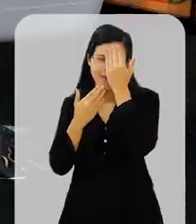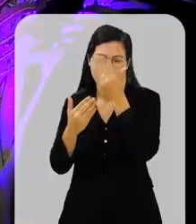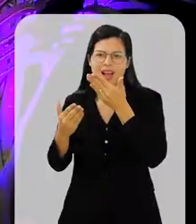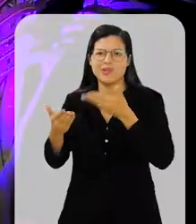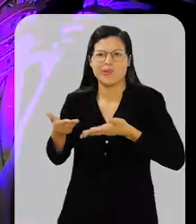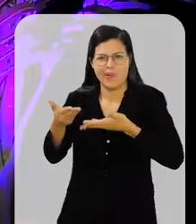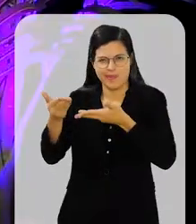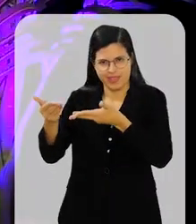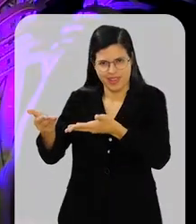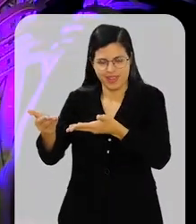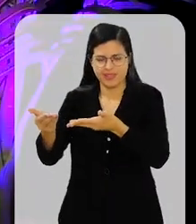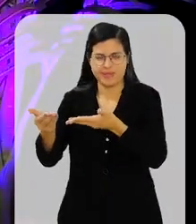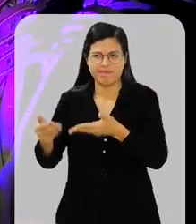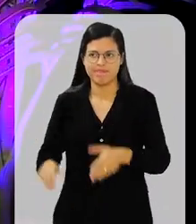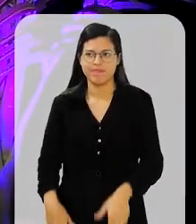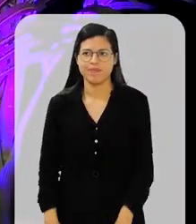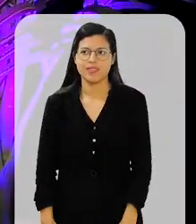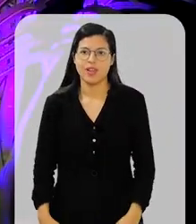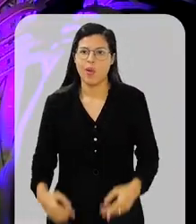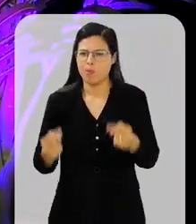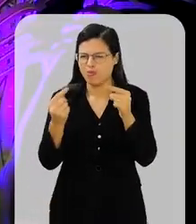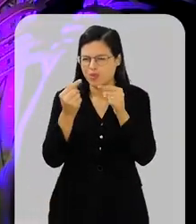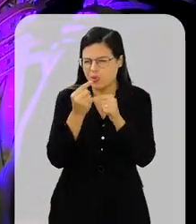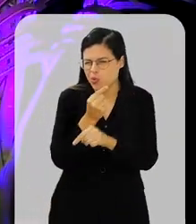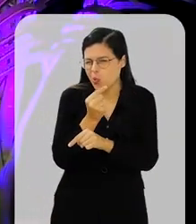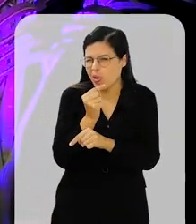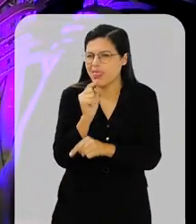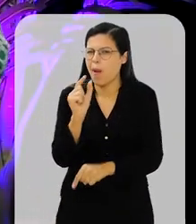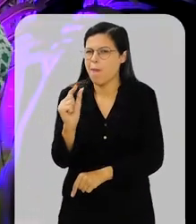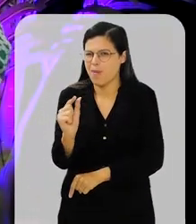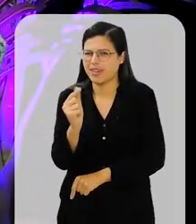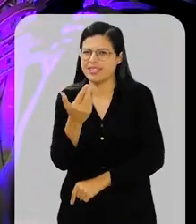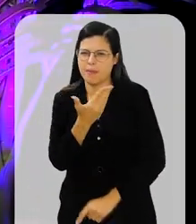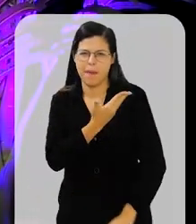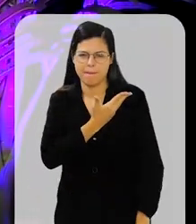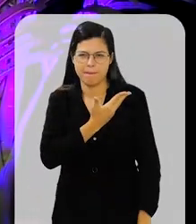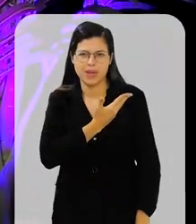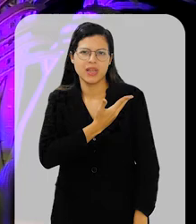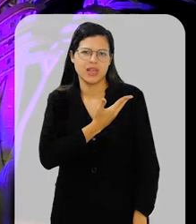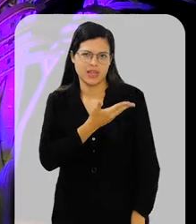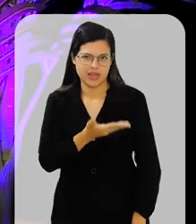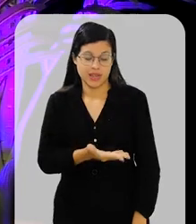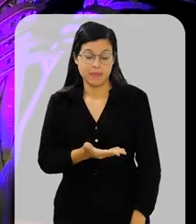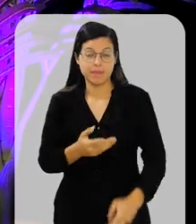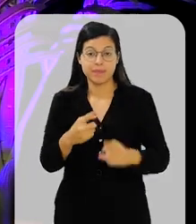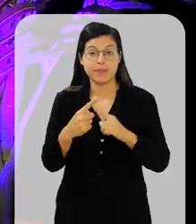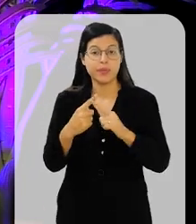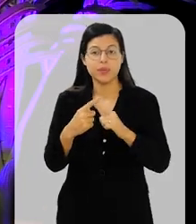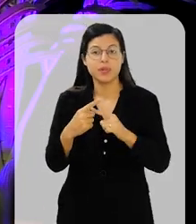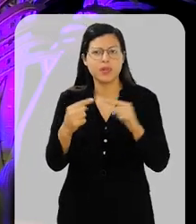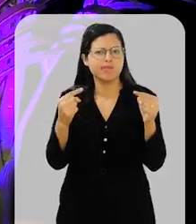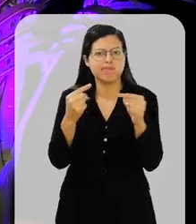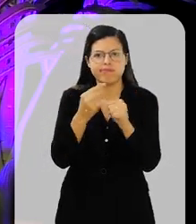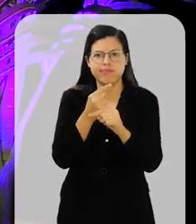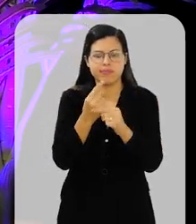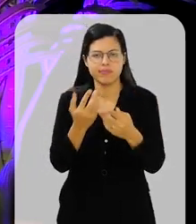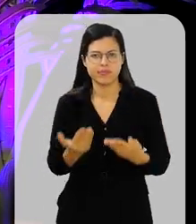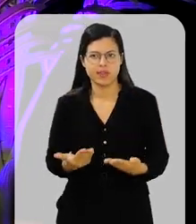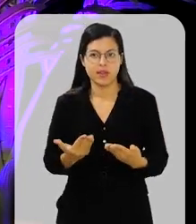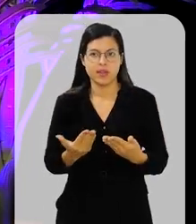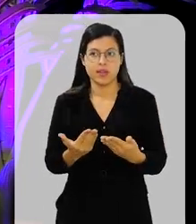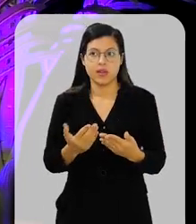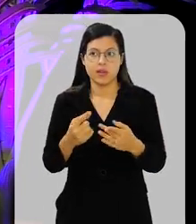primeiramente, obrigada pelo convite. Eu vou discordar um pouquinho da minha grande amiga, doutora Henriette. Por que que eu vou